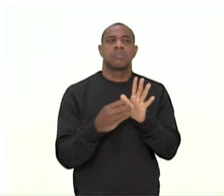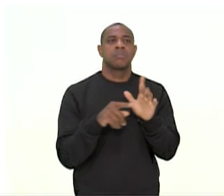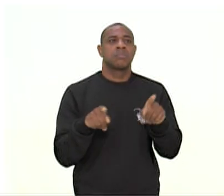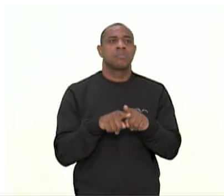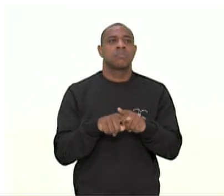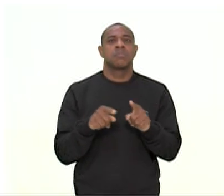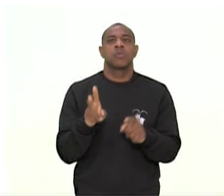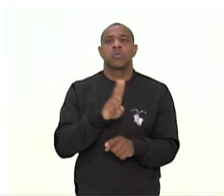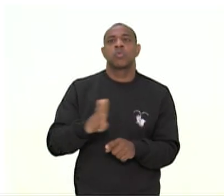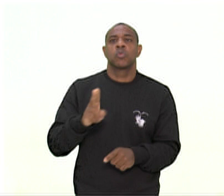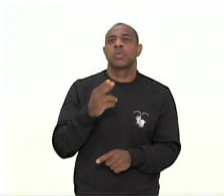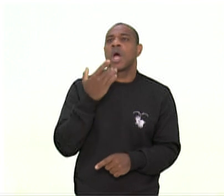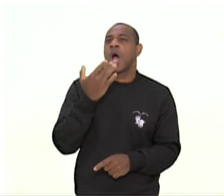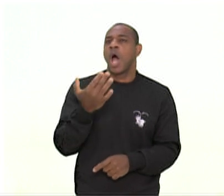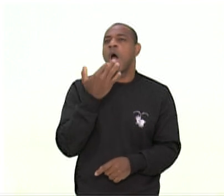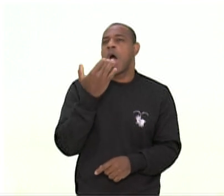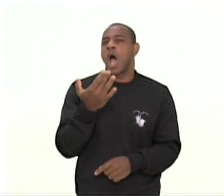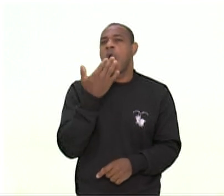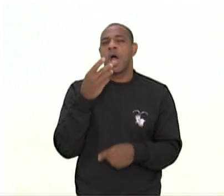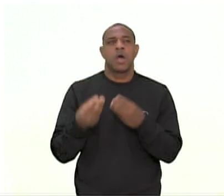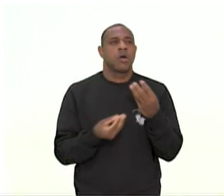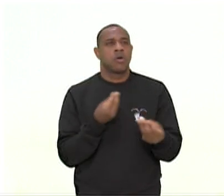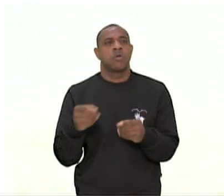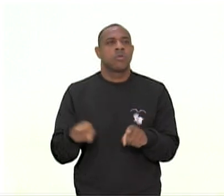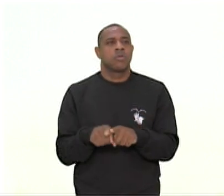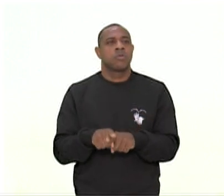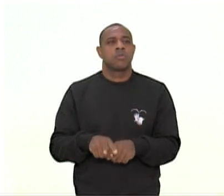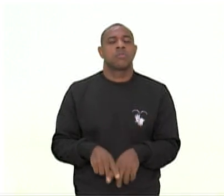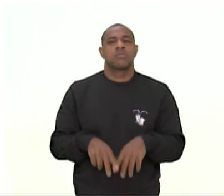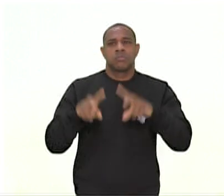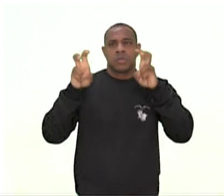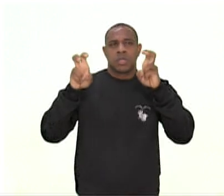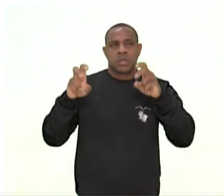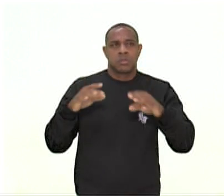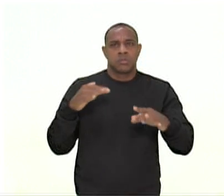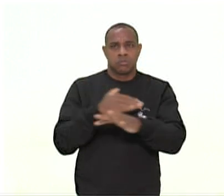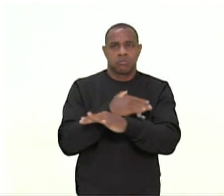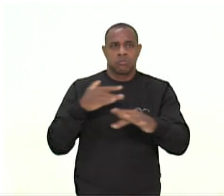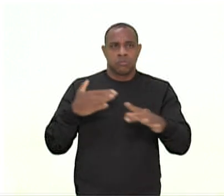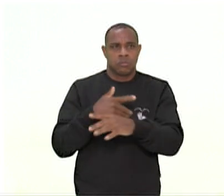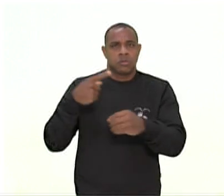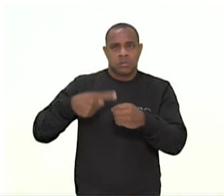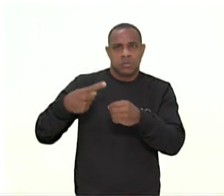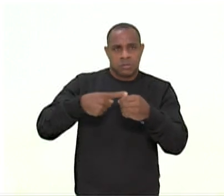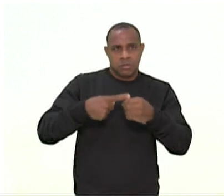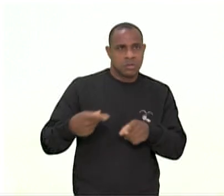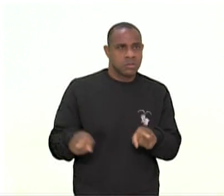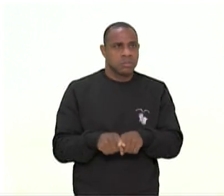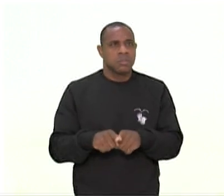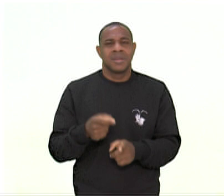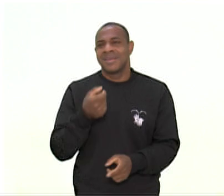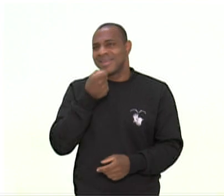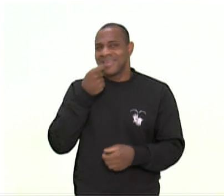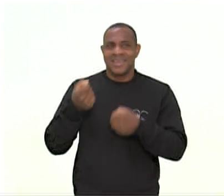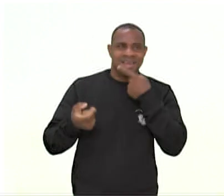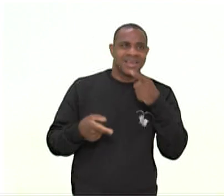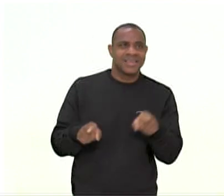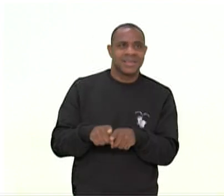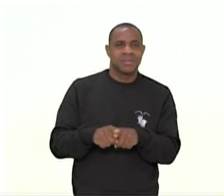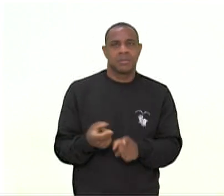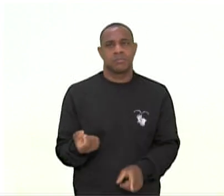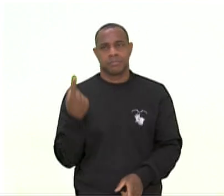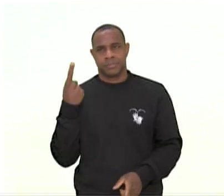das cores, tá? Um tema aí de urbanismo, humor e reverência e um certo